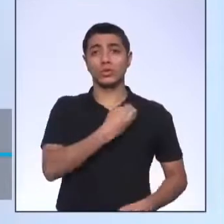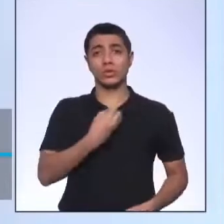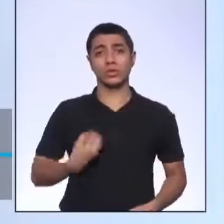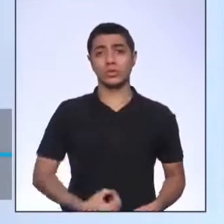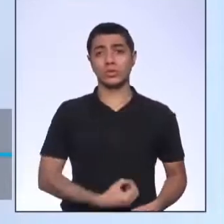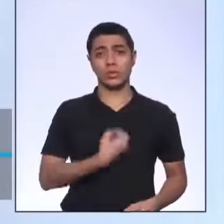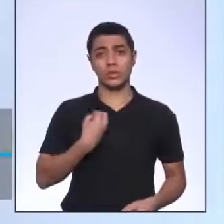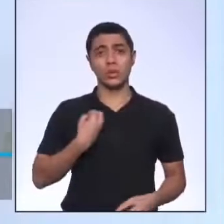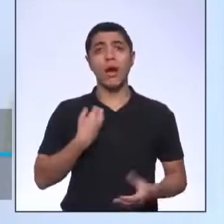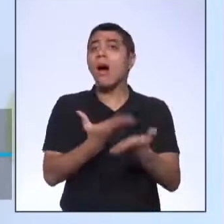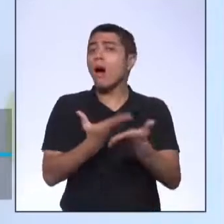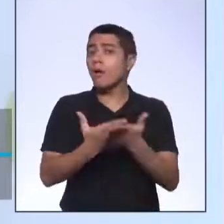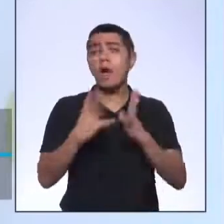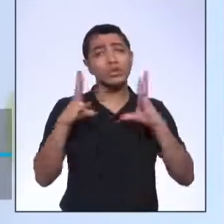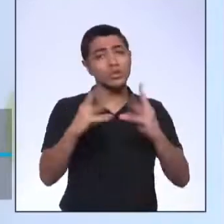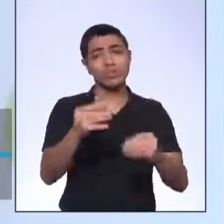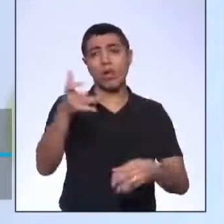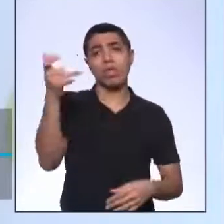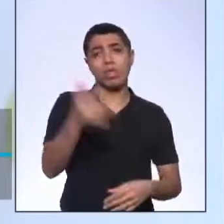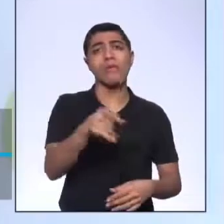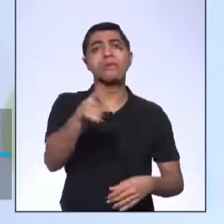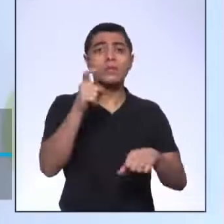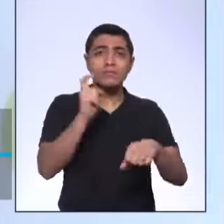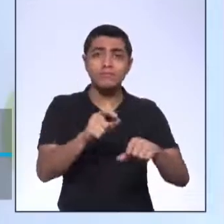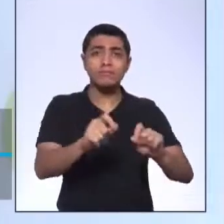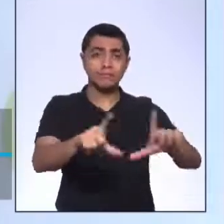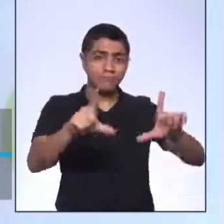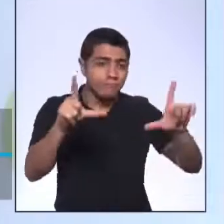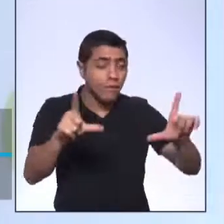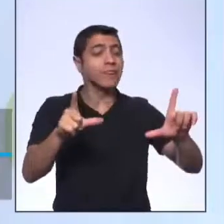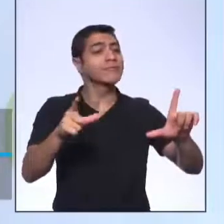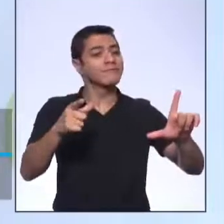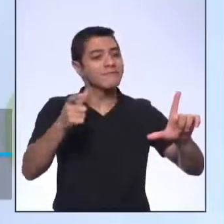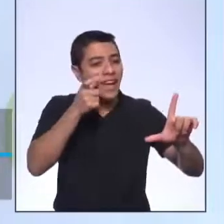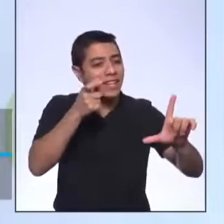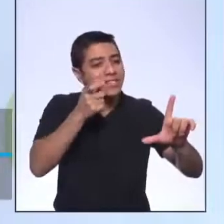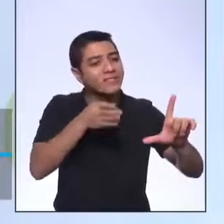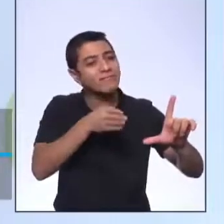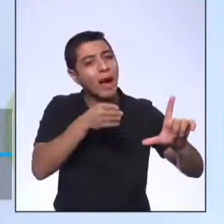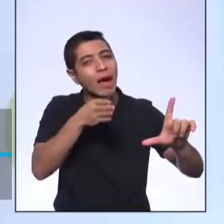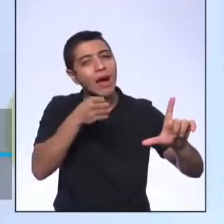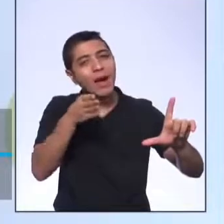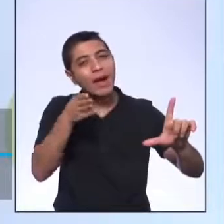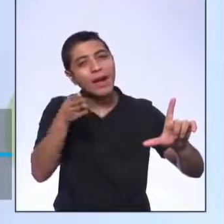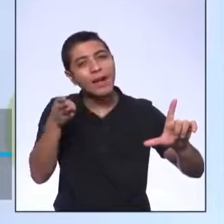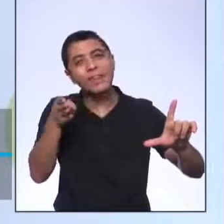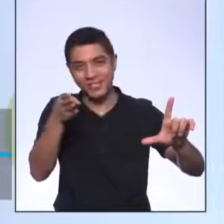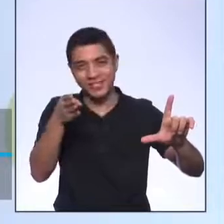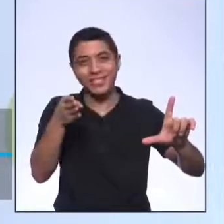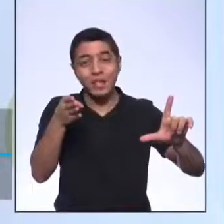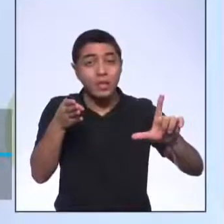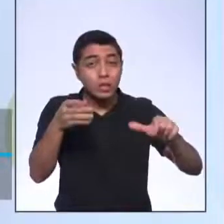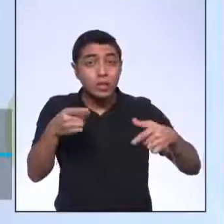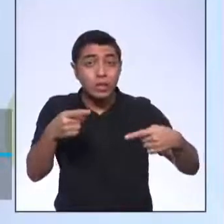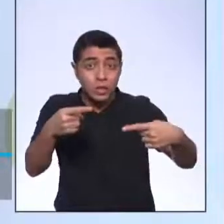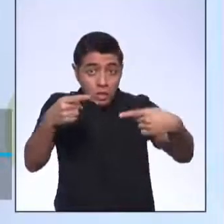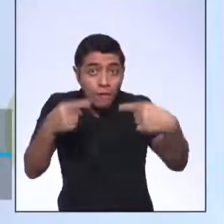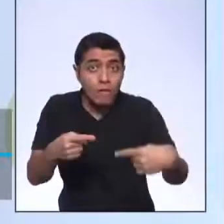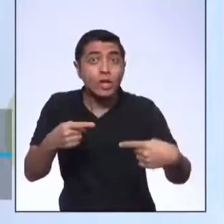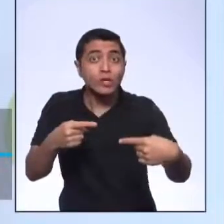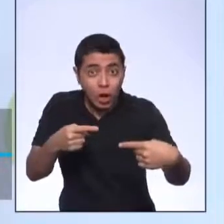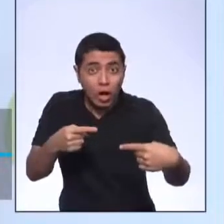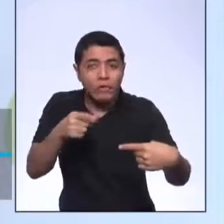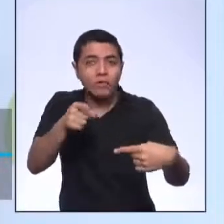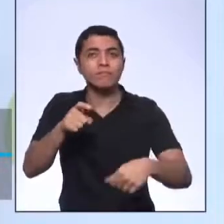arquivadas é só você entrar e assistir novamente e quando chegar no momento do desafio pois você dar uma pousadinha na sua tela